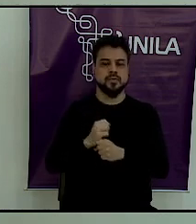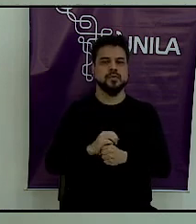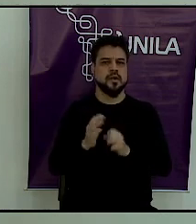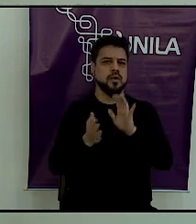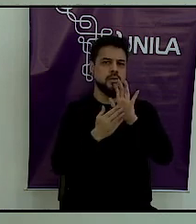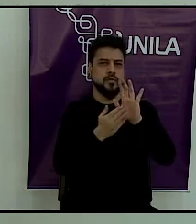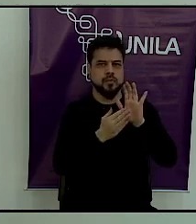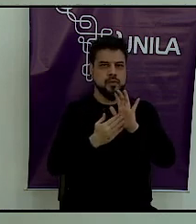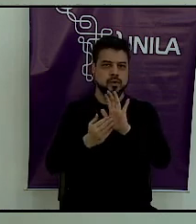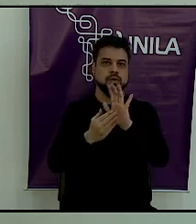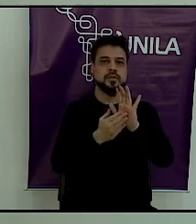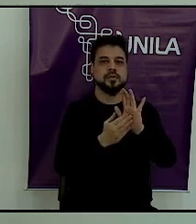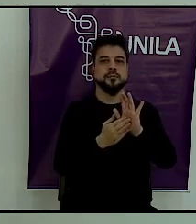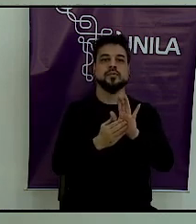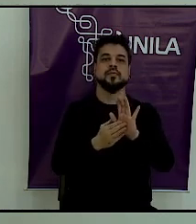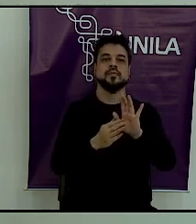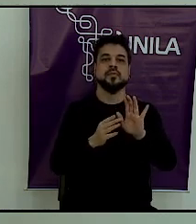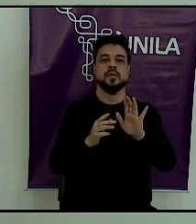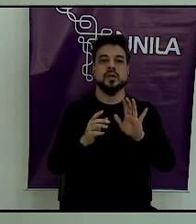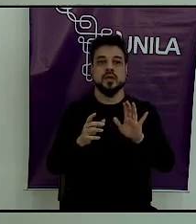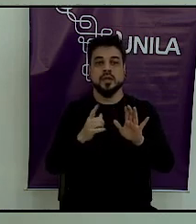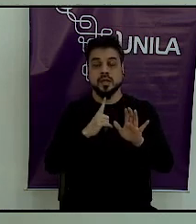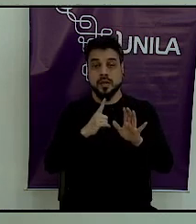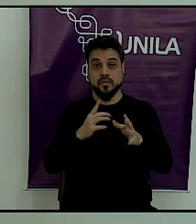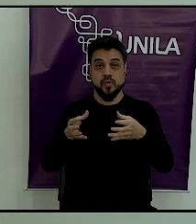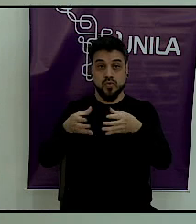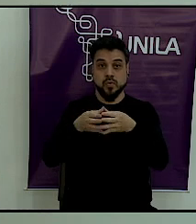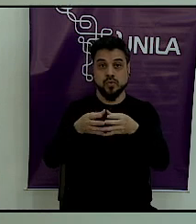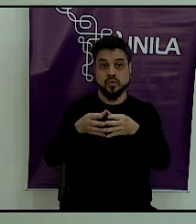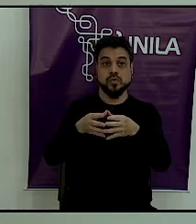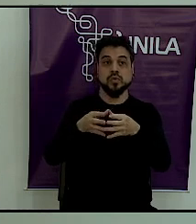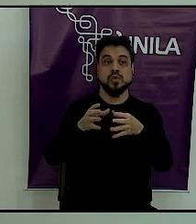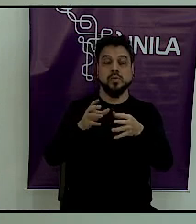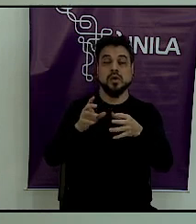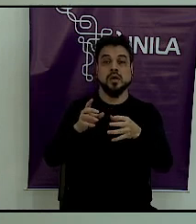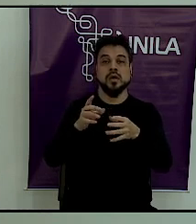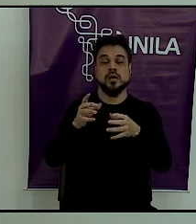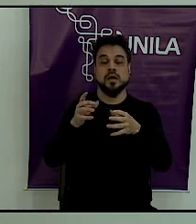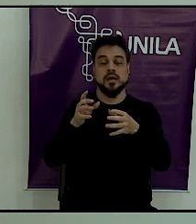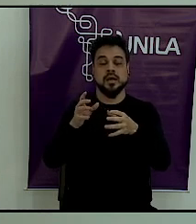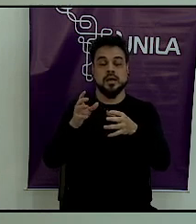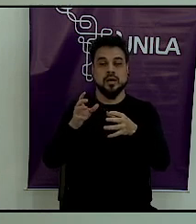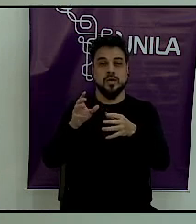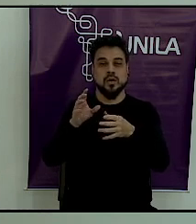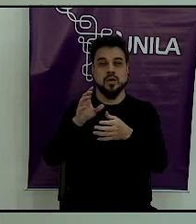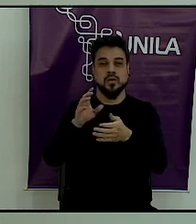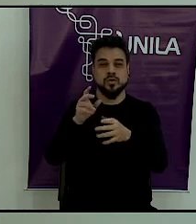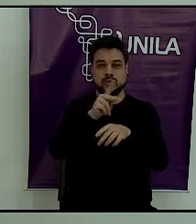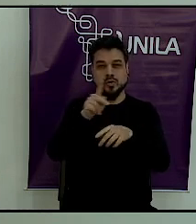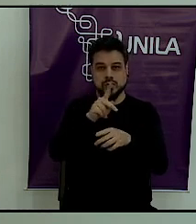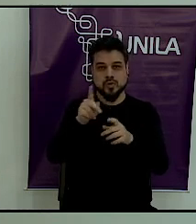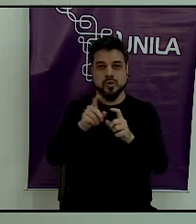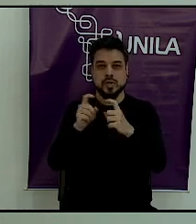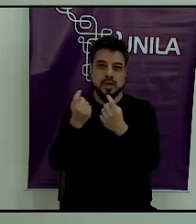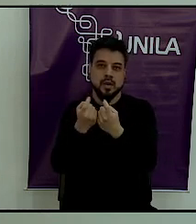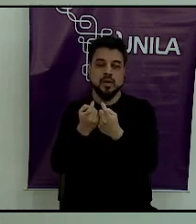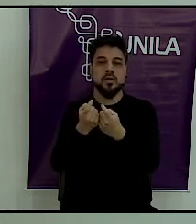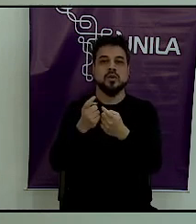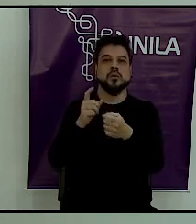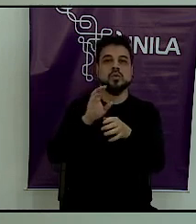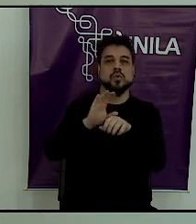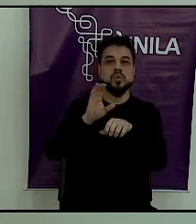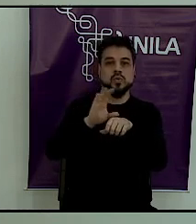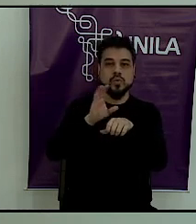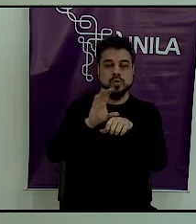por unanimidade pelo Colegiado de Ciência Política e Sociologia. Eu apresentei, mas